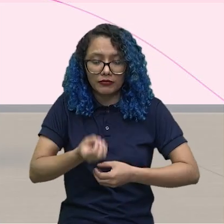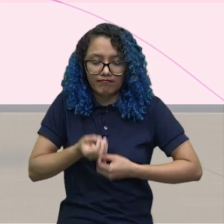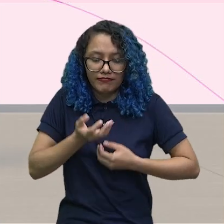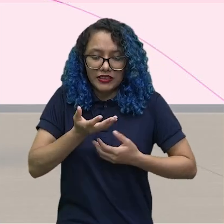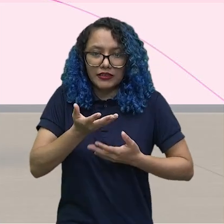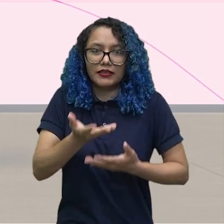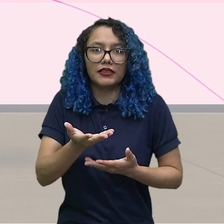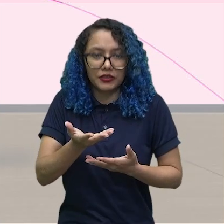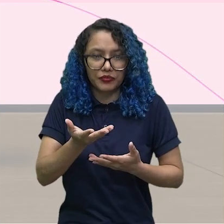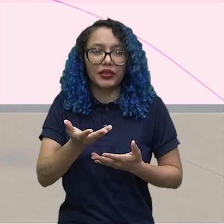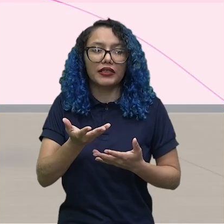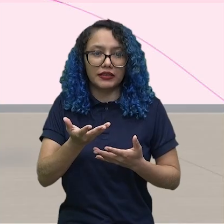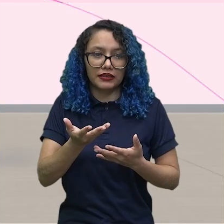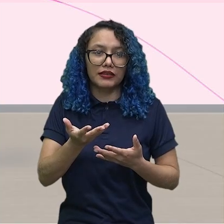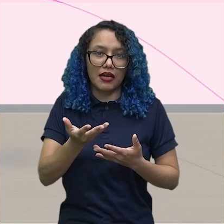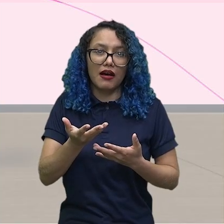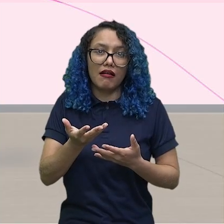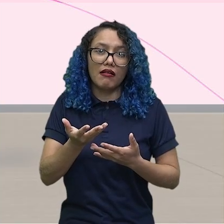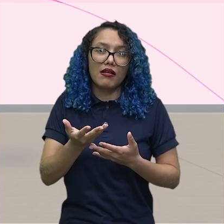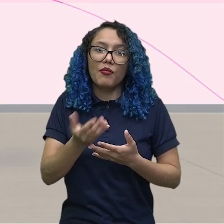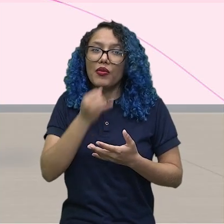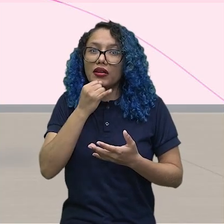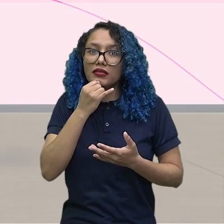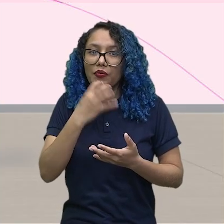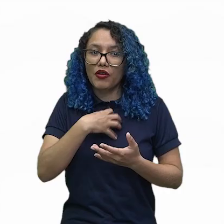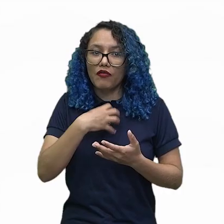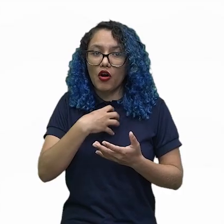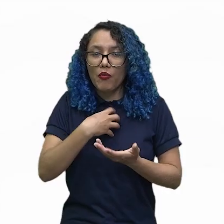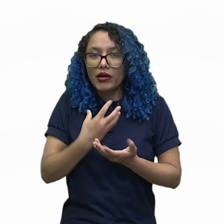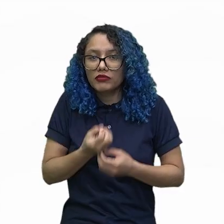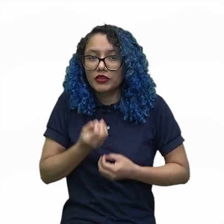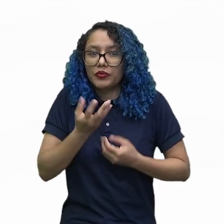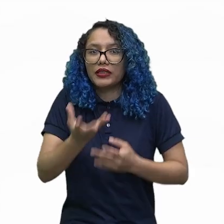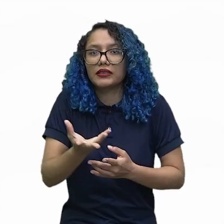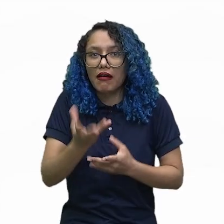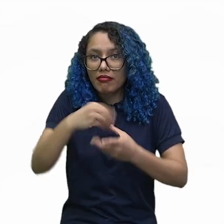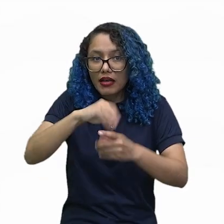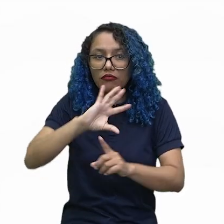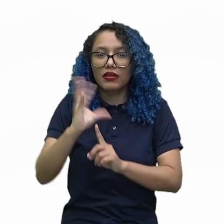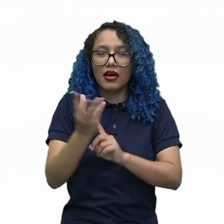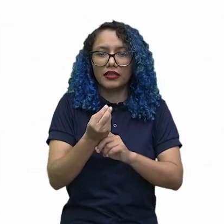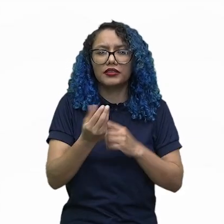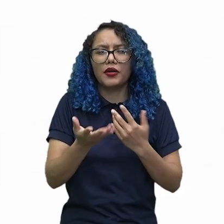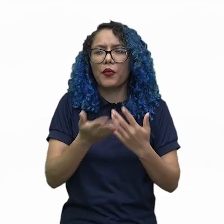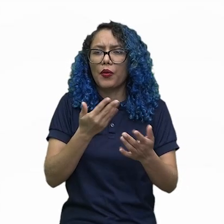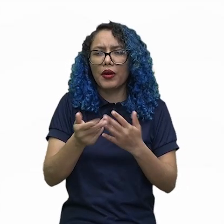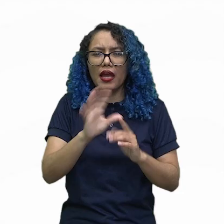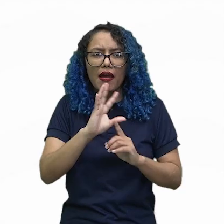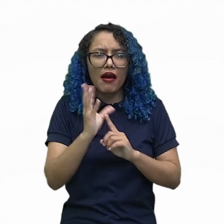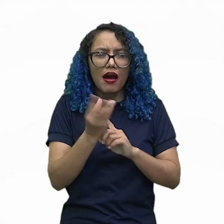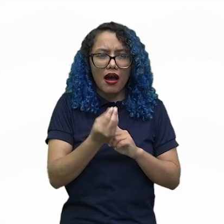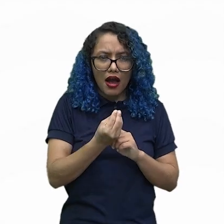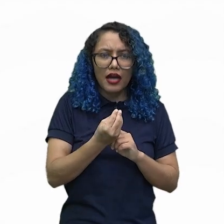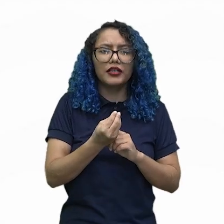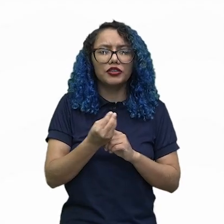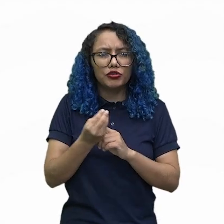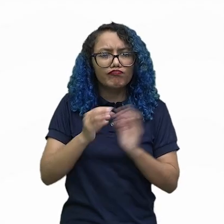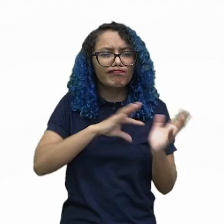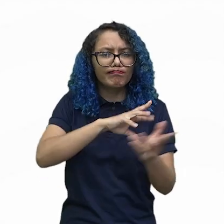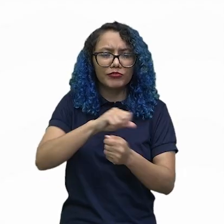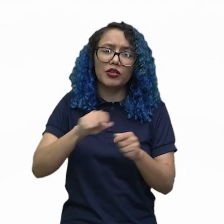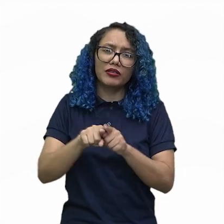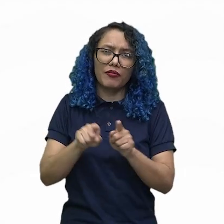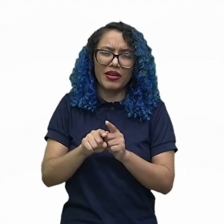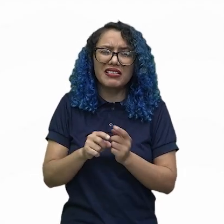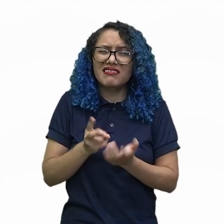expressada, manifestada de forma artística. Assim, podemos ver como toda e qualquer arte, ela é universal e sempre